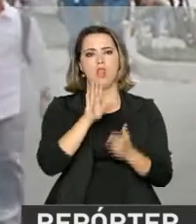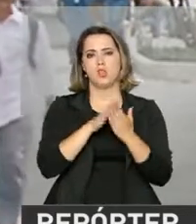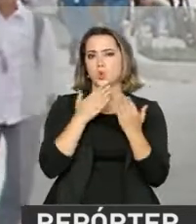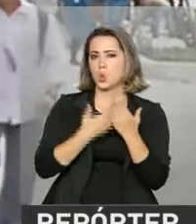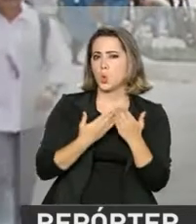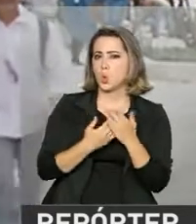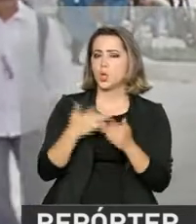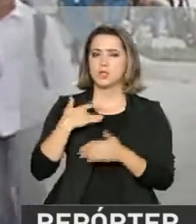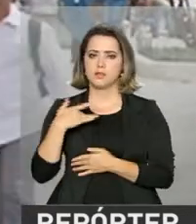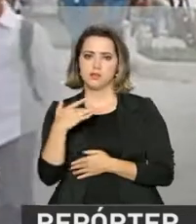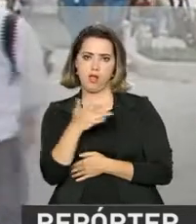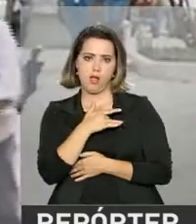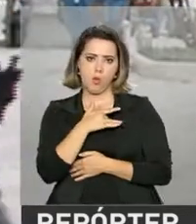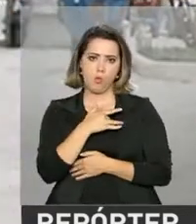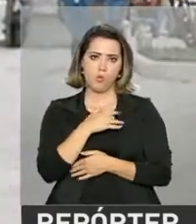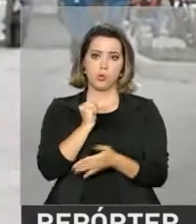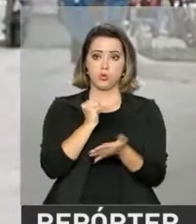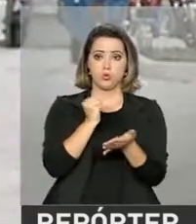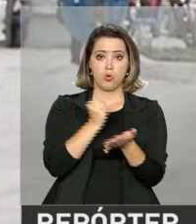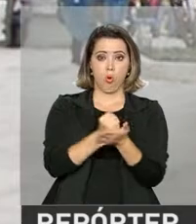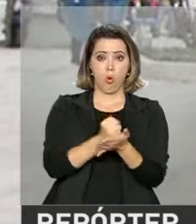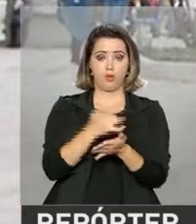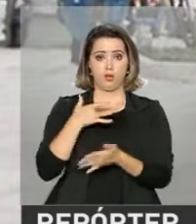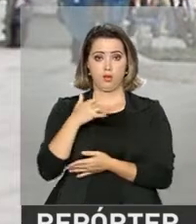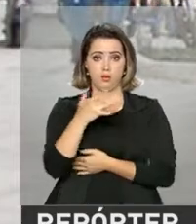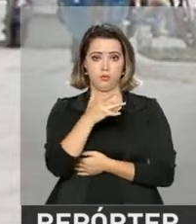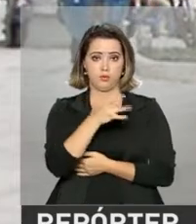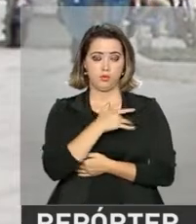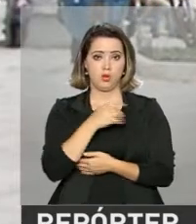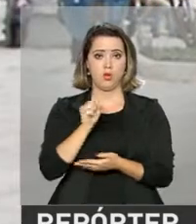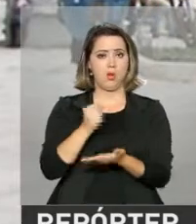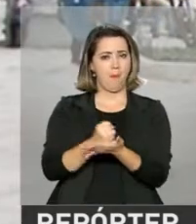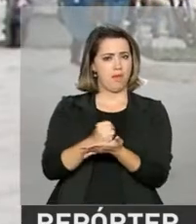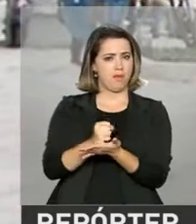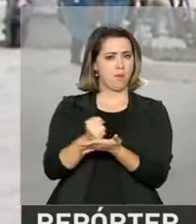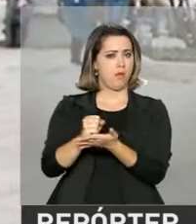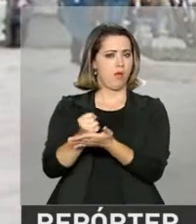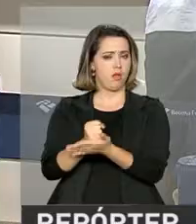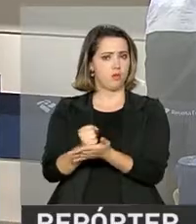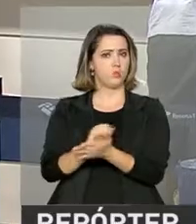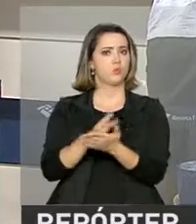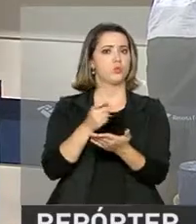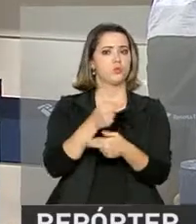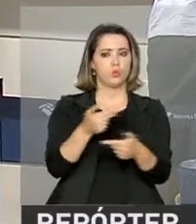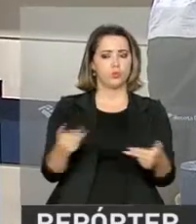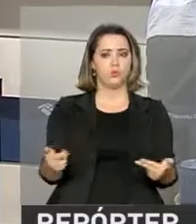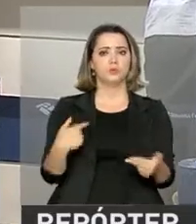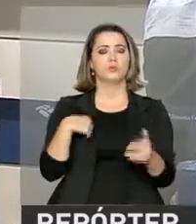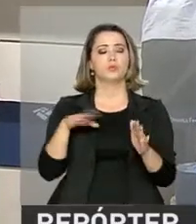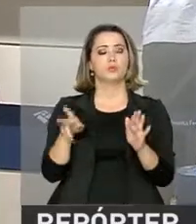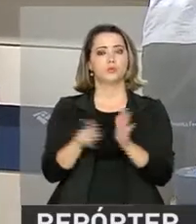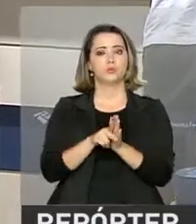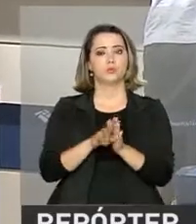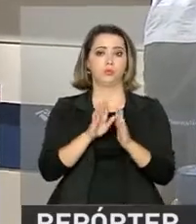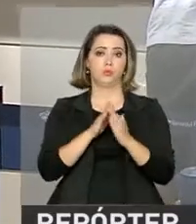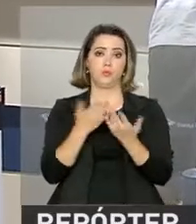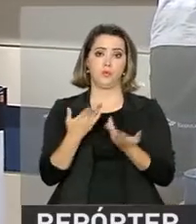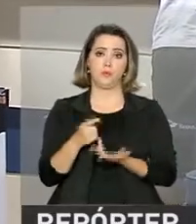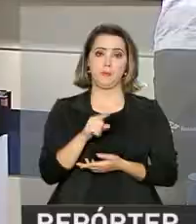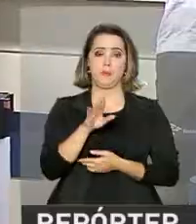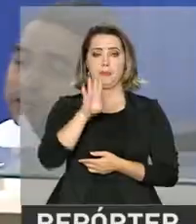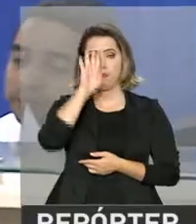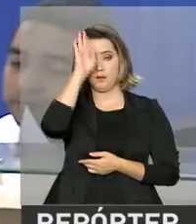escola, saúde, plano de saúde, despesa com medicamentos, despesa com material escolar. Entre as principais questões levantadas